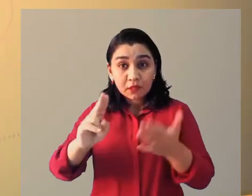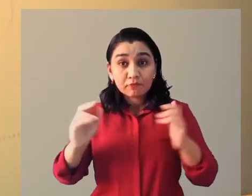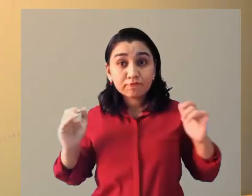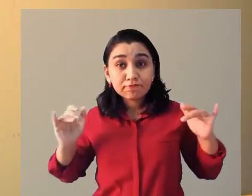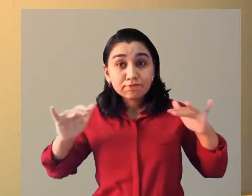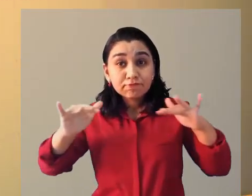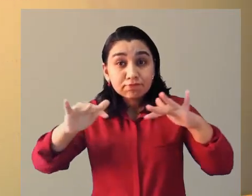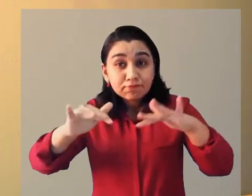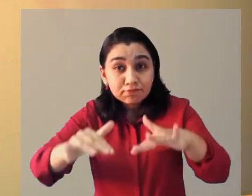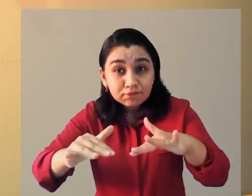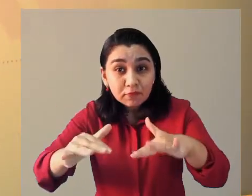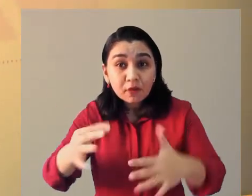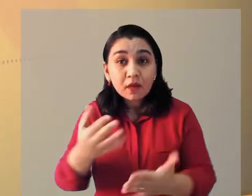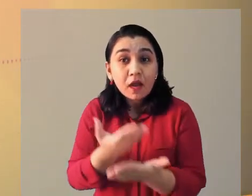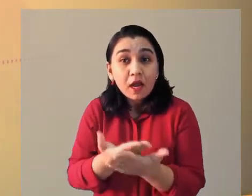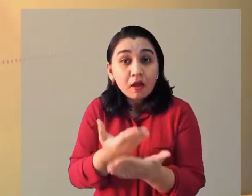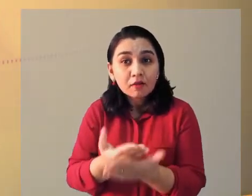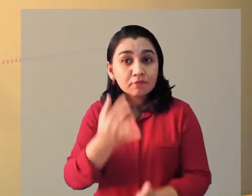Música